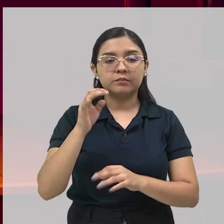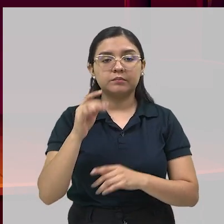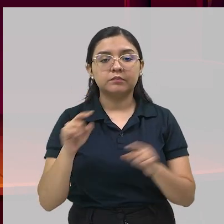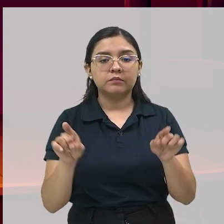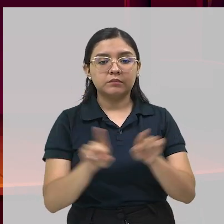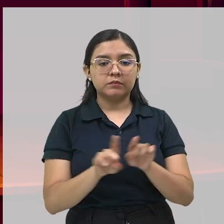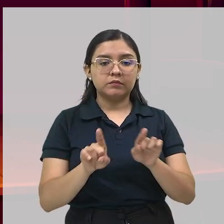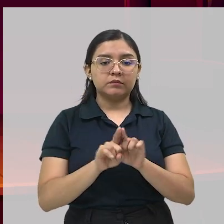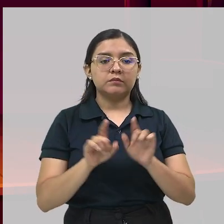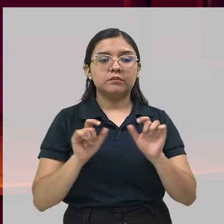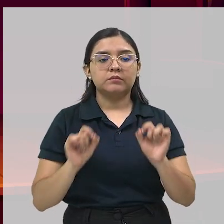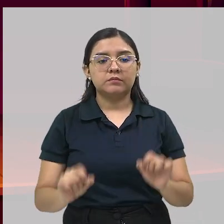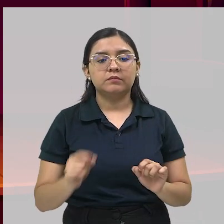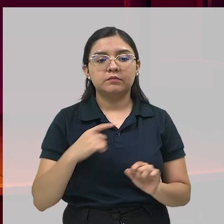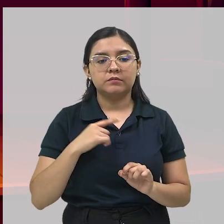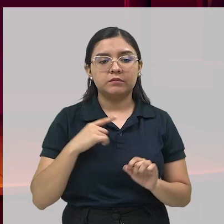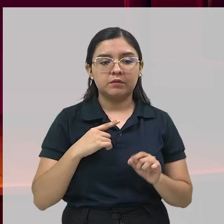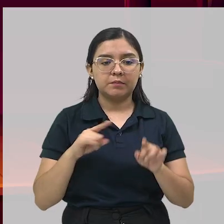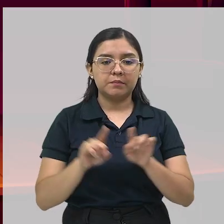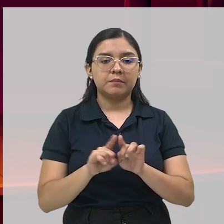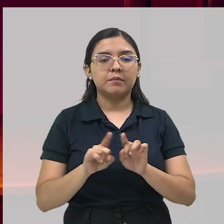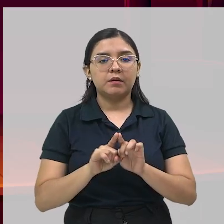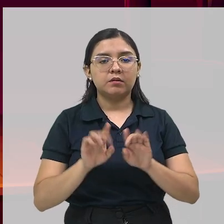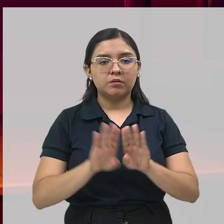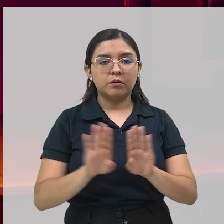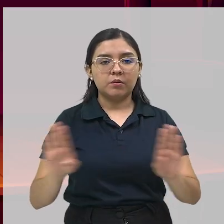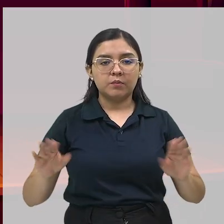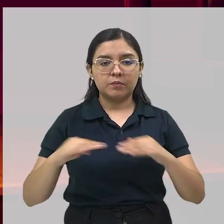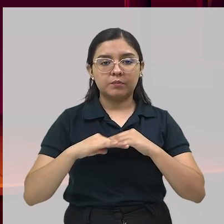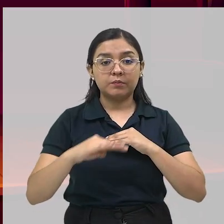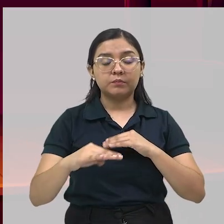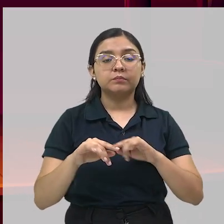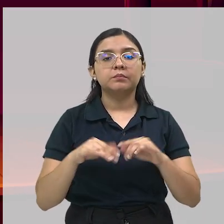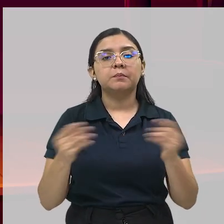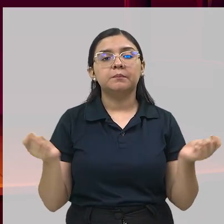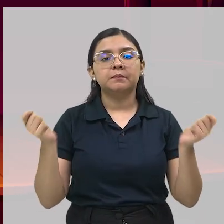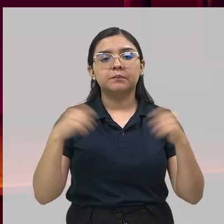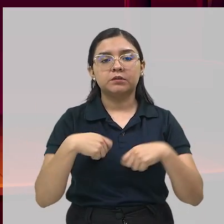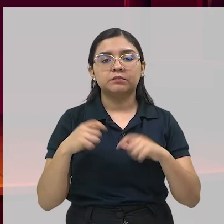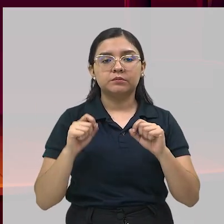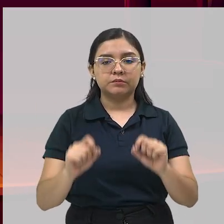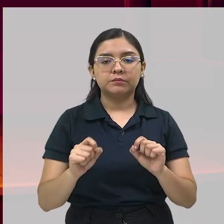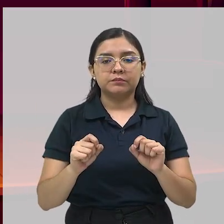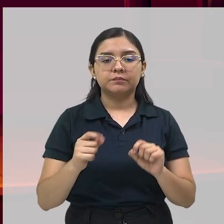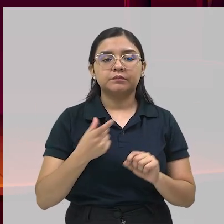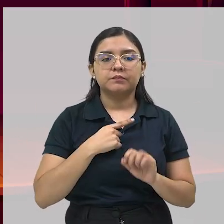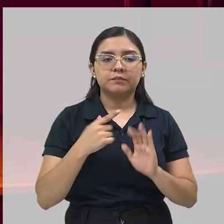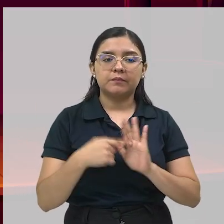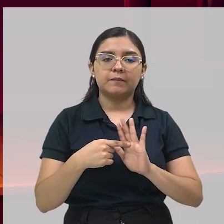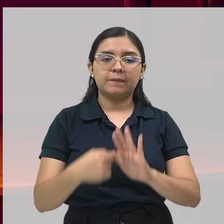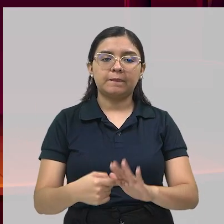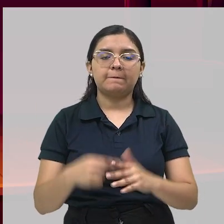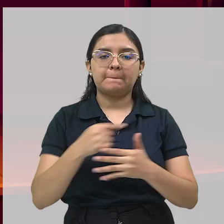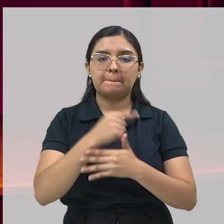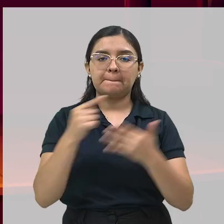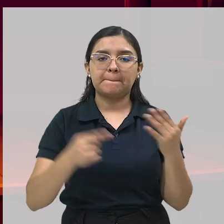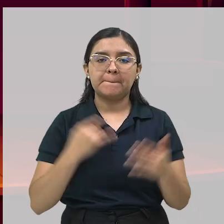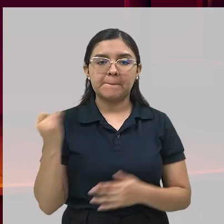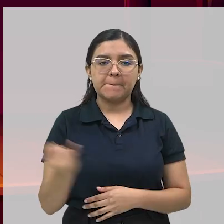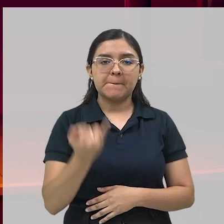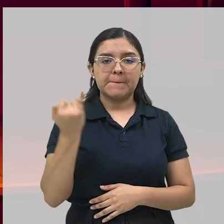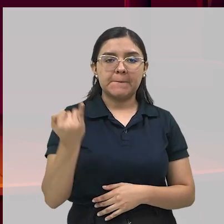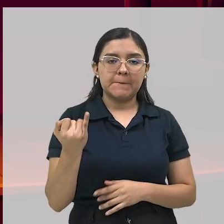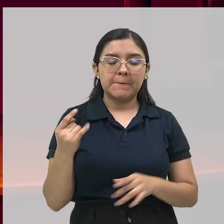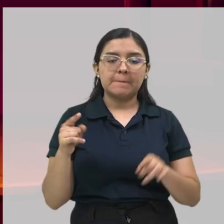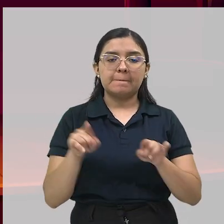os contornos e a profundidade. É um recurso que permite ressaltar os elementos essenciais de